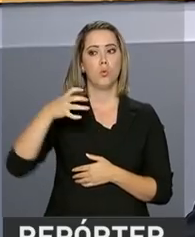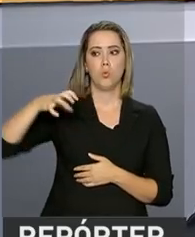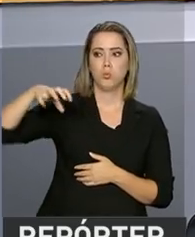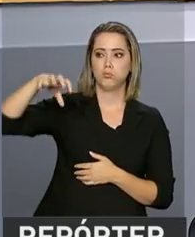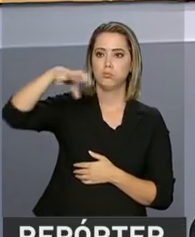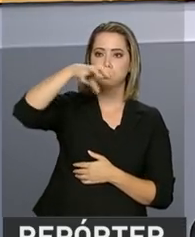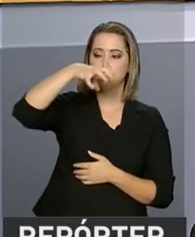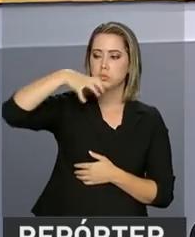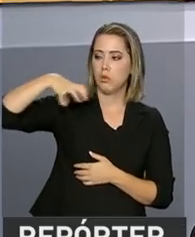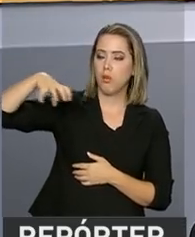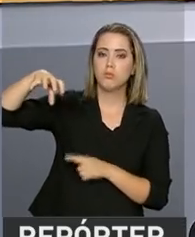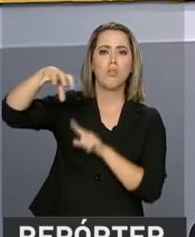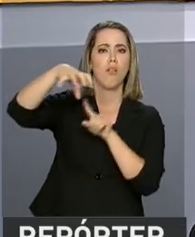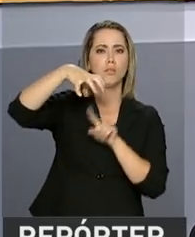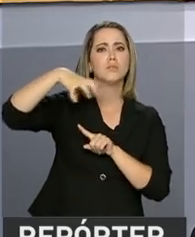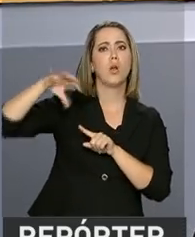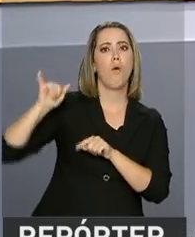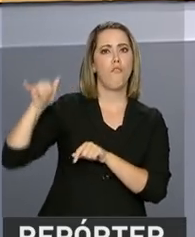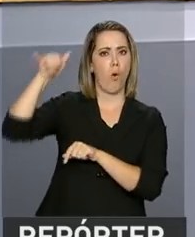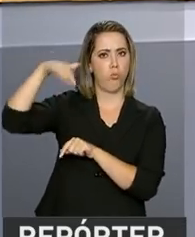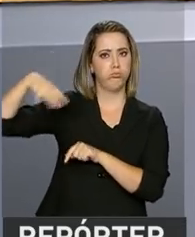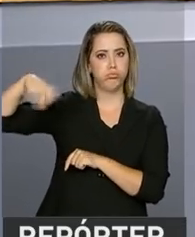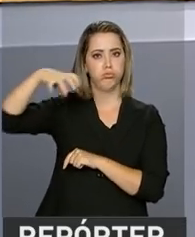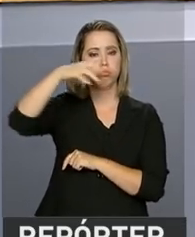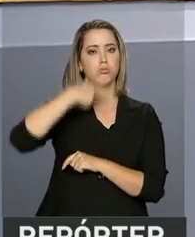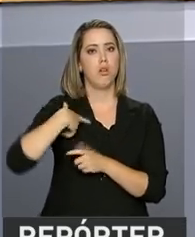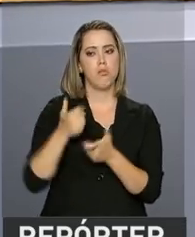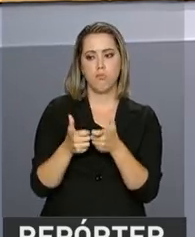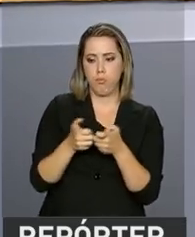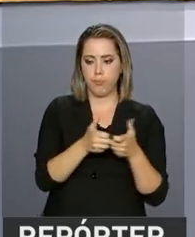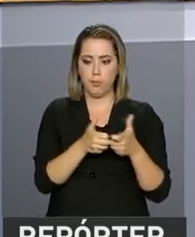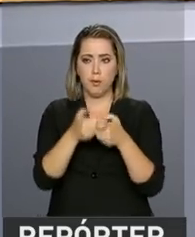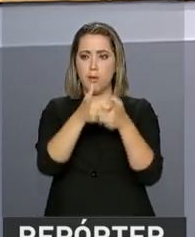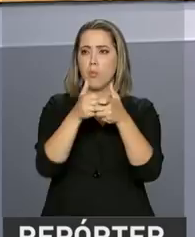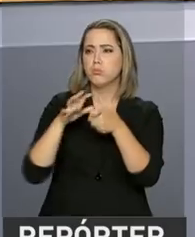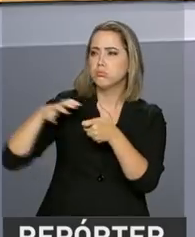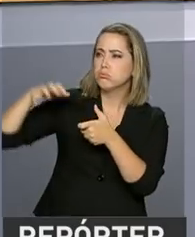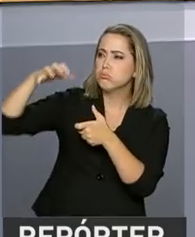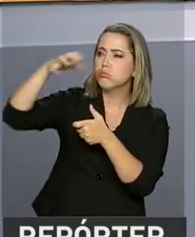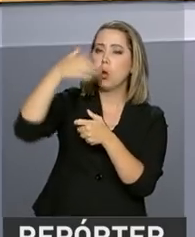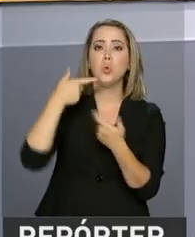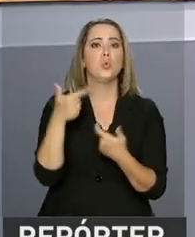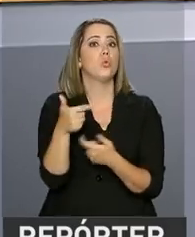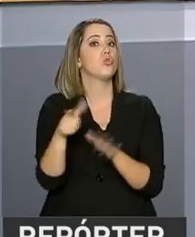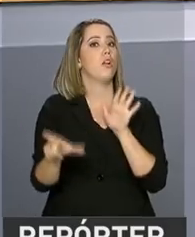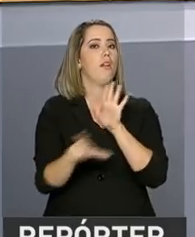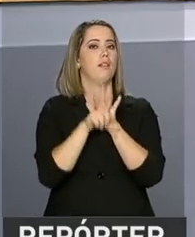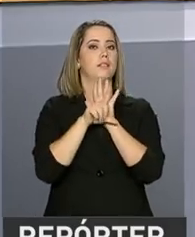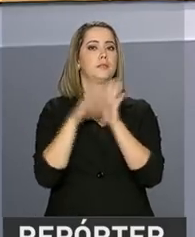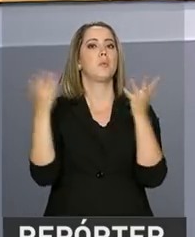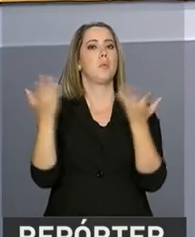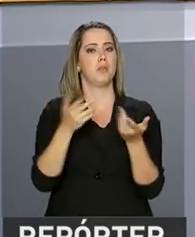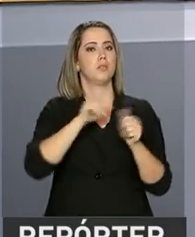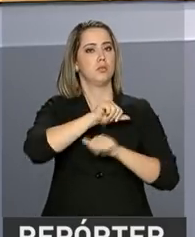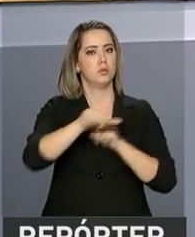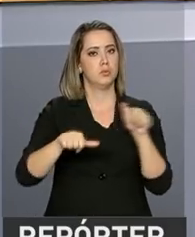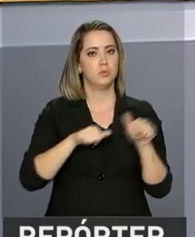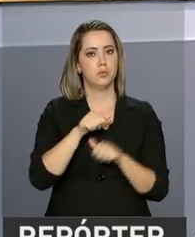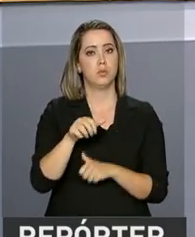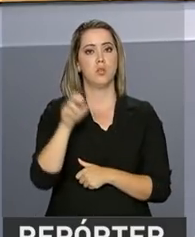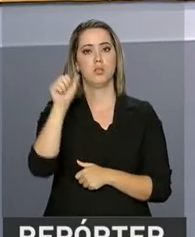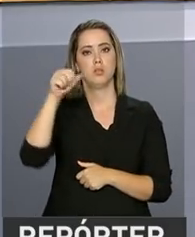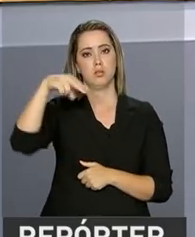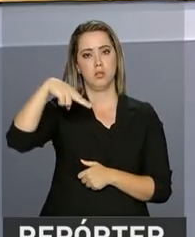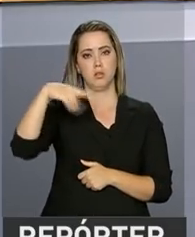drones essas aeronaves tripuladas remotamente ainda não tinha uma legislação específica para o setor mas agora a agência